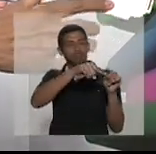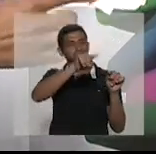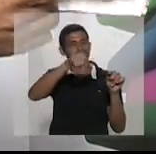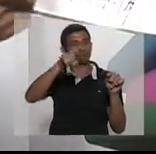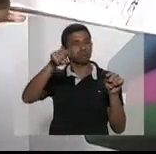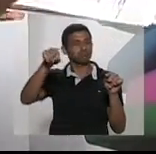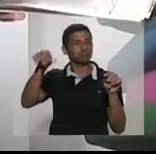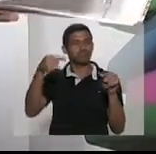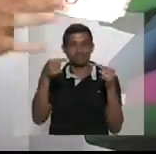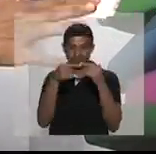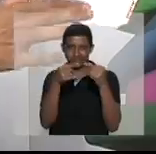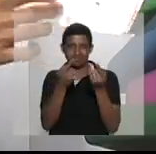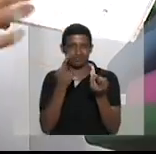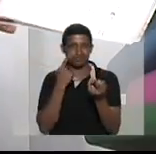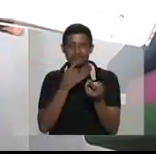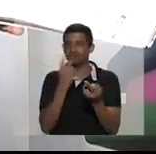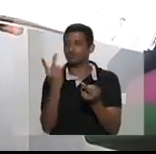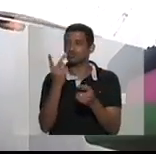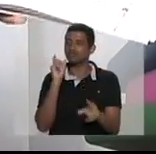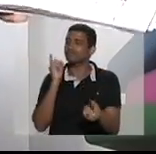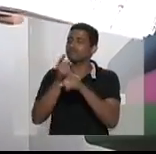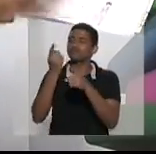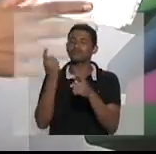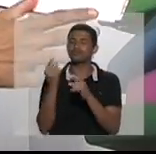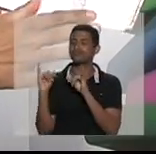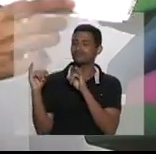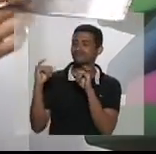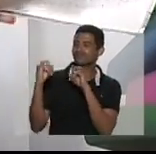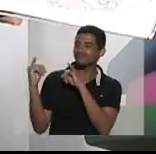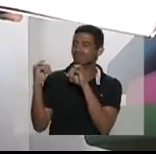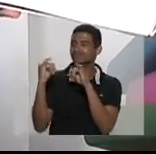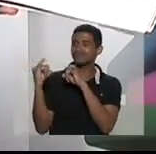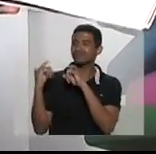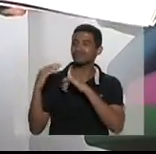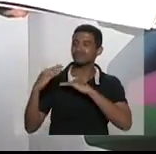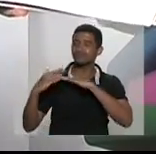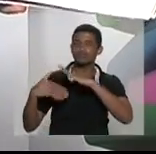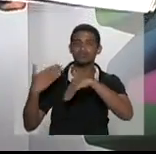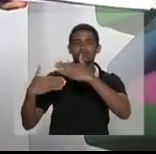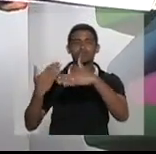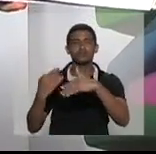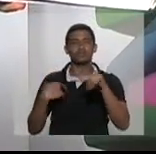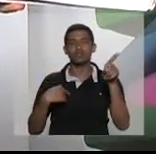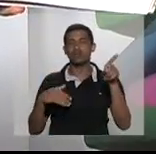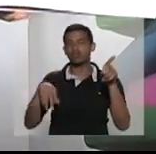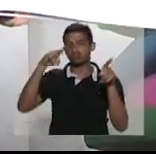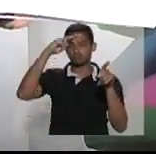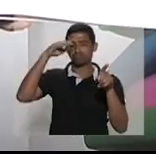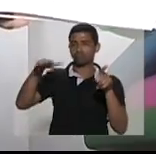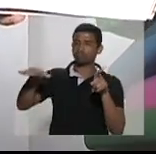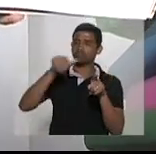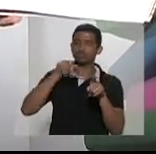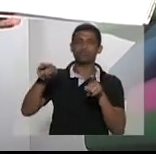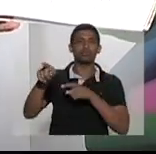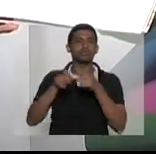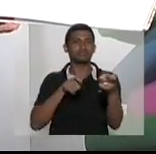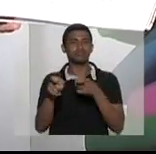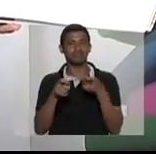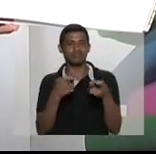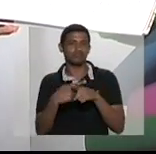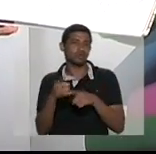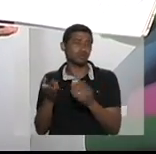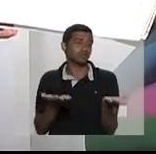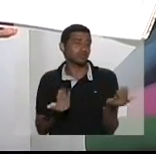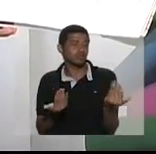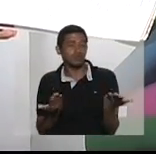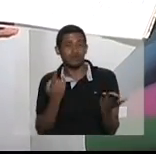né, da vida. Aí eles se encontram, se paqueram, etc. E de repente ele é chamado para uma